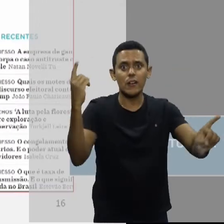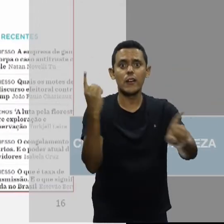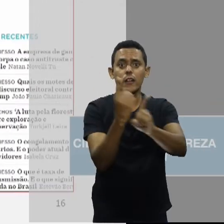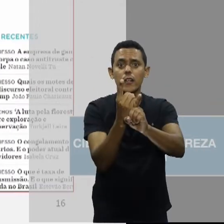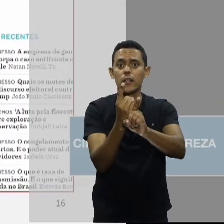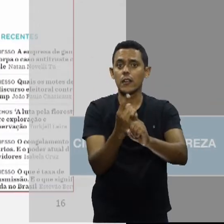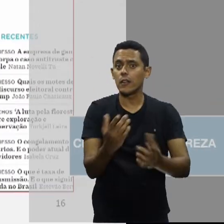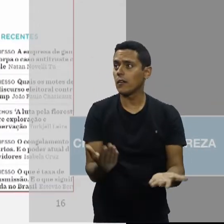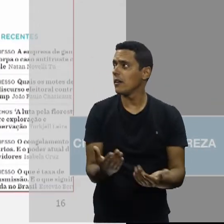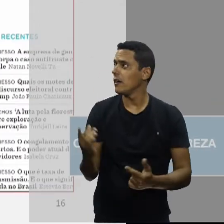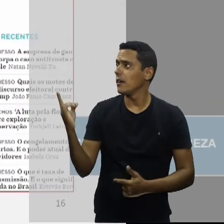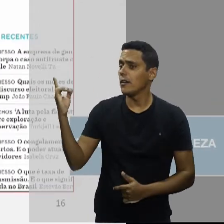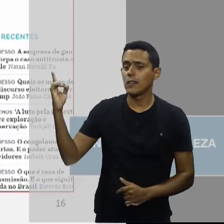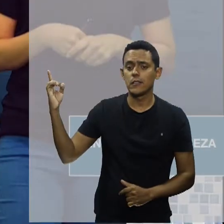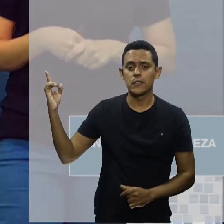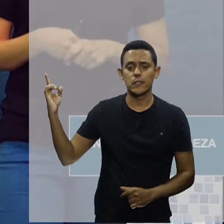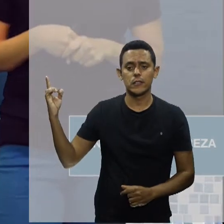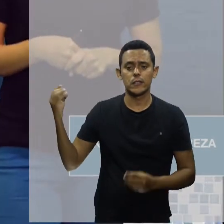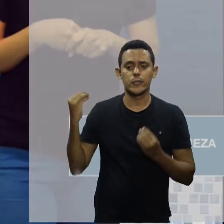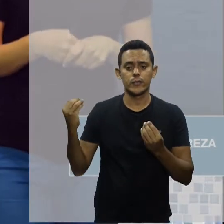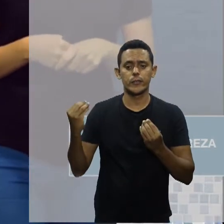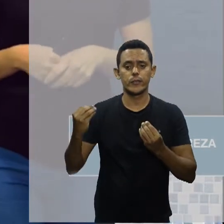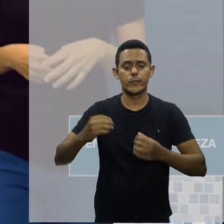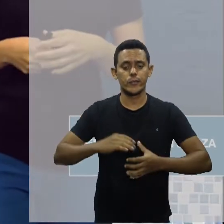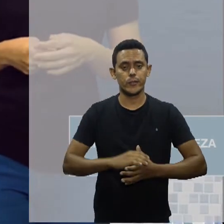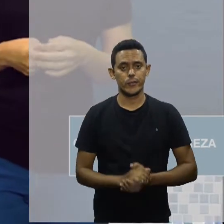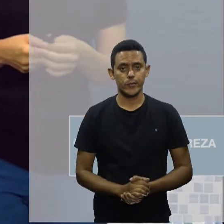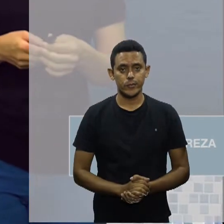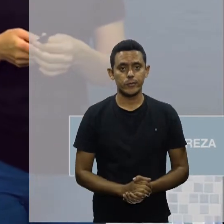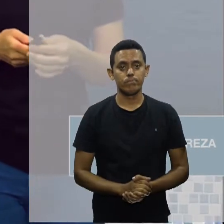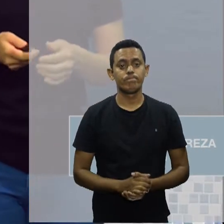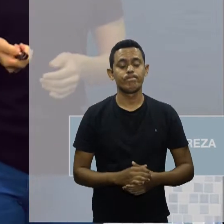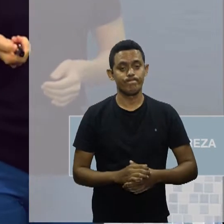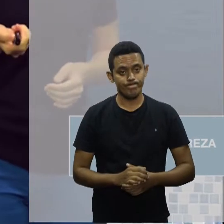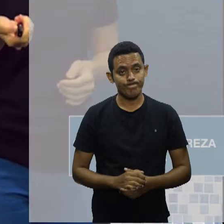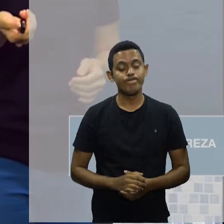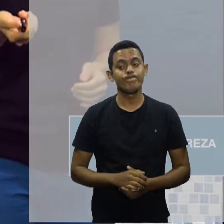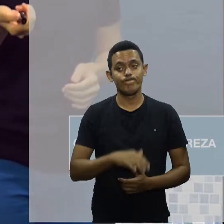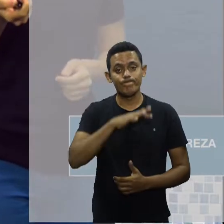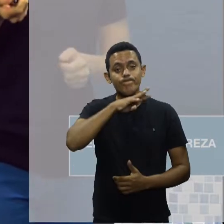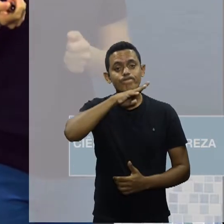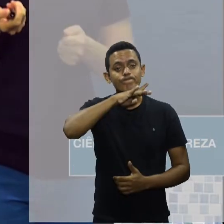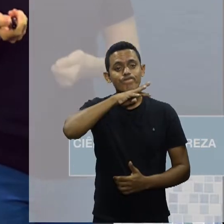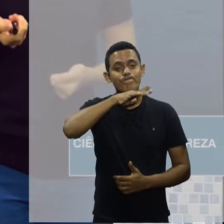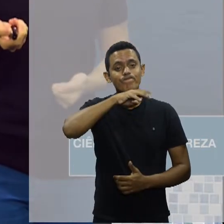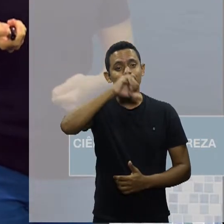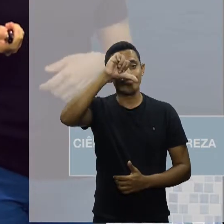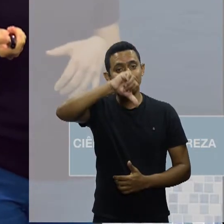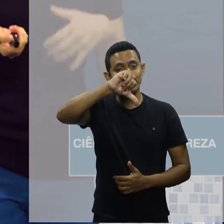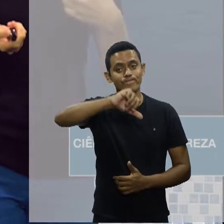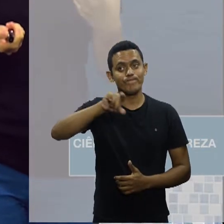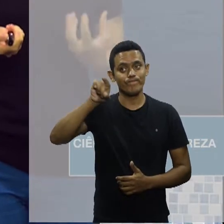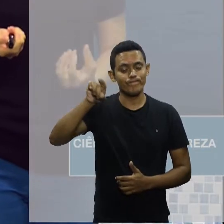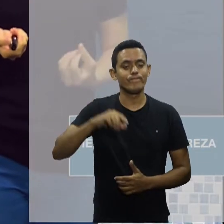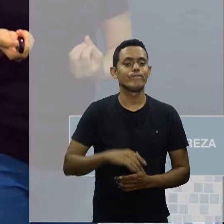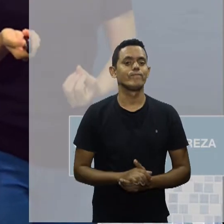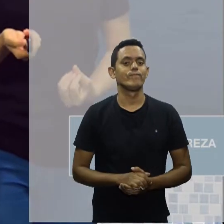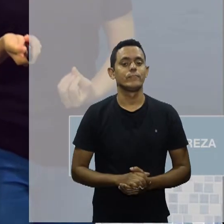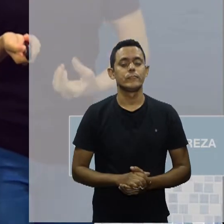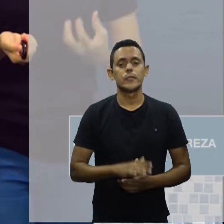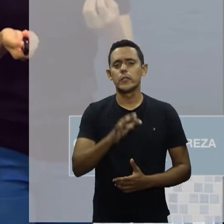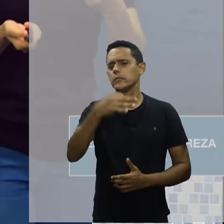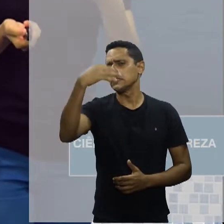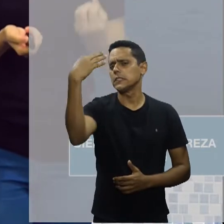traz um impacto muito grande para a natureza. gente já está vendo isso. Então, vamos jogar, né? O ideal